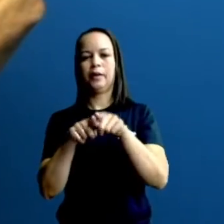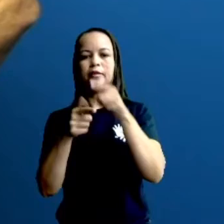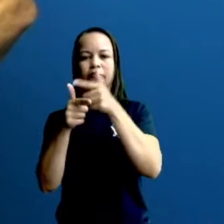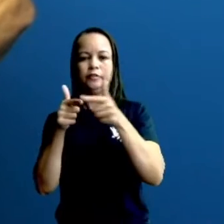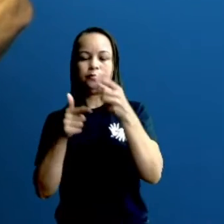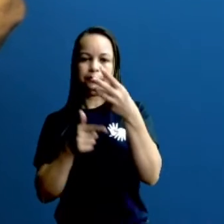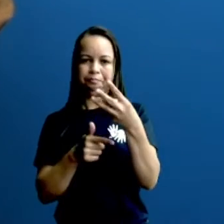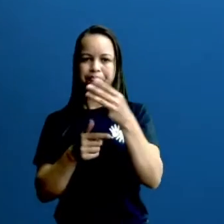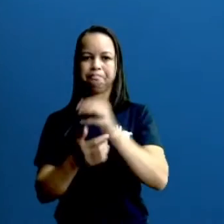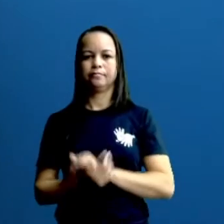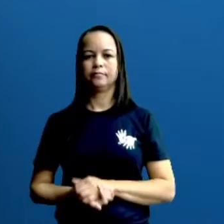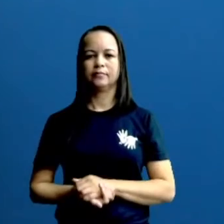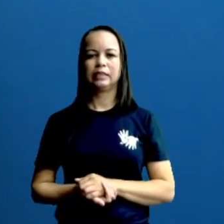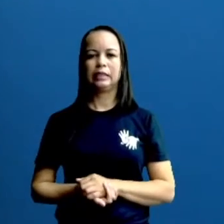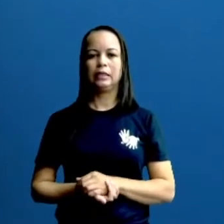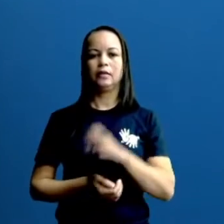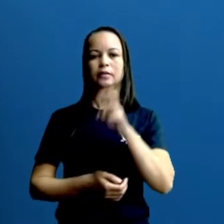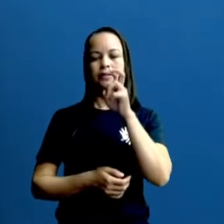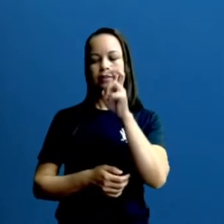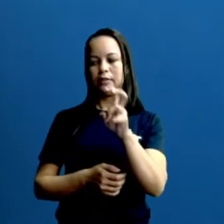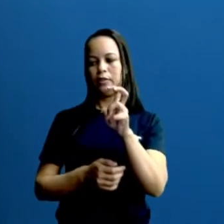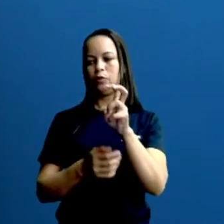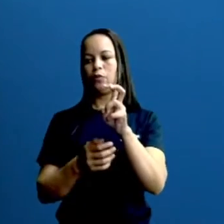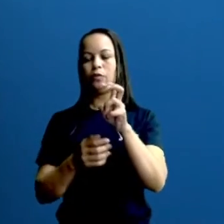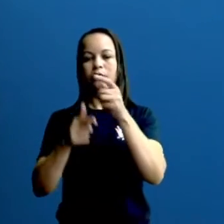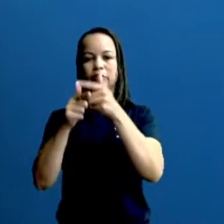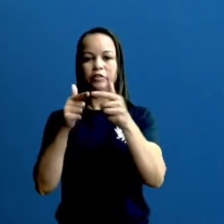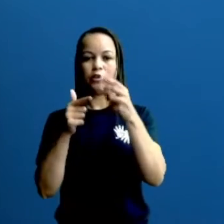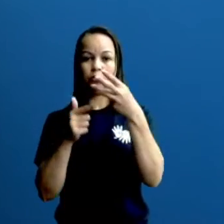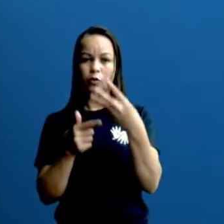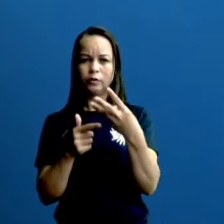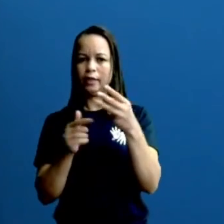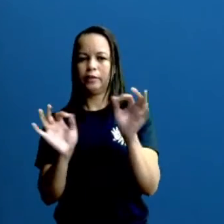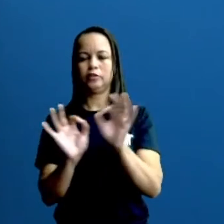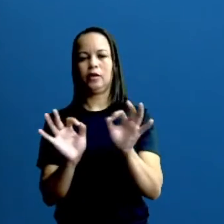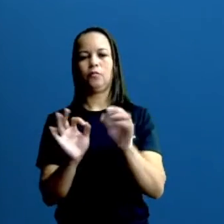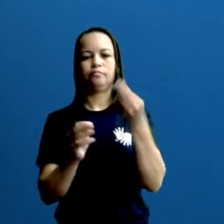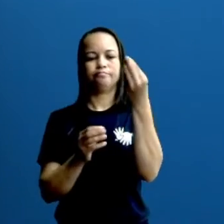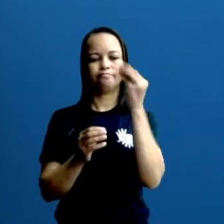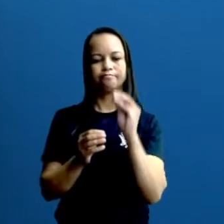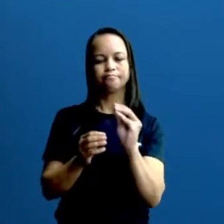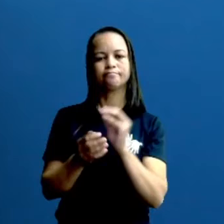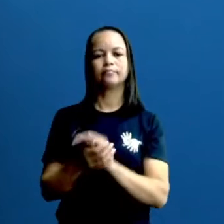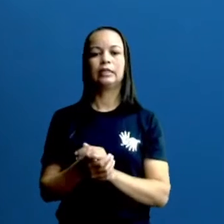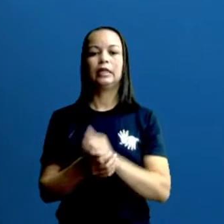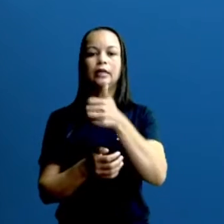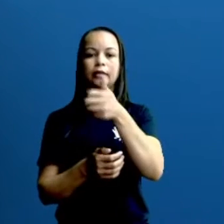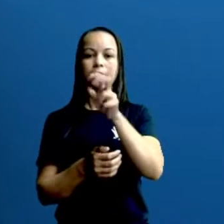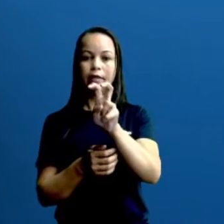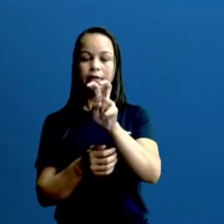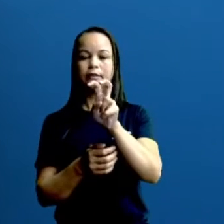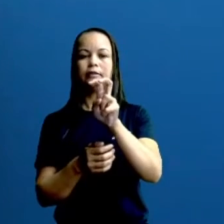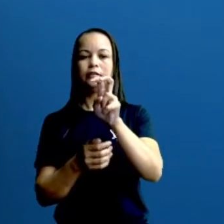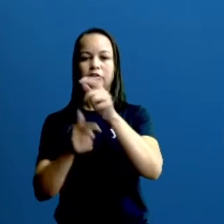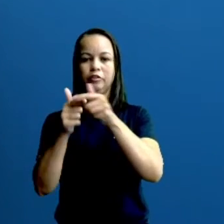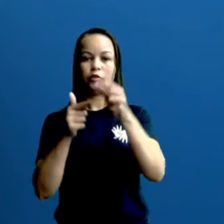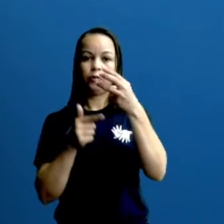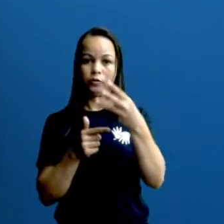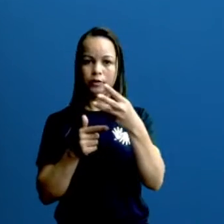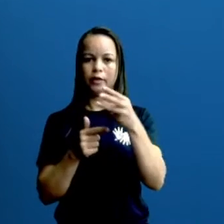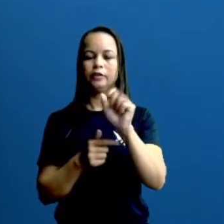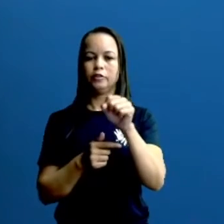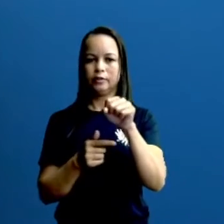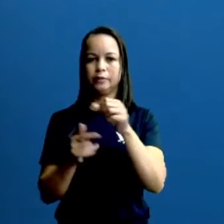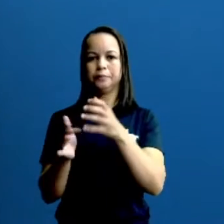divisível por 3. 5 dá para dividir por 3? Não, repete. 15 dá para dividir por 3? Dá. 15